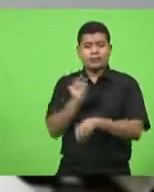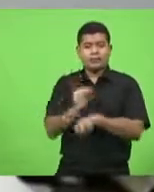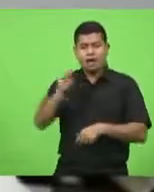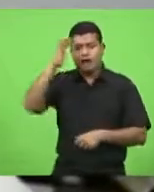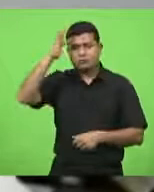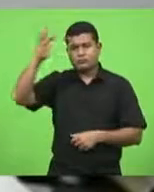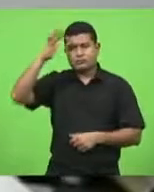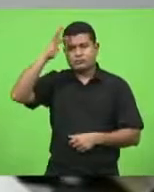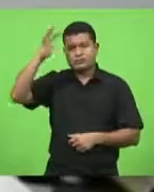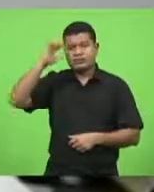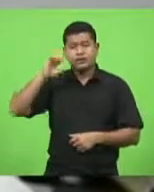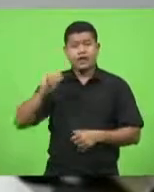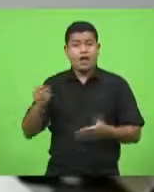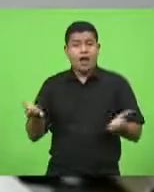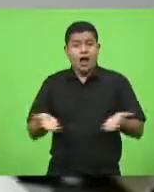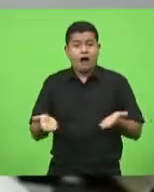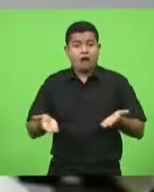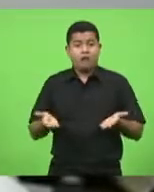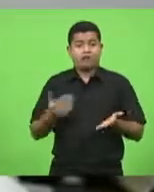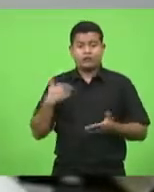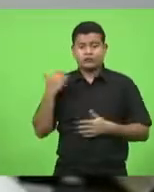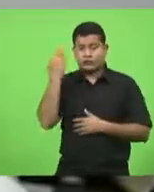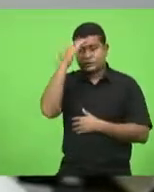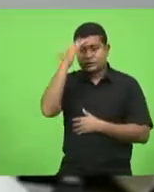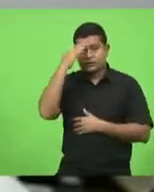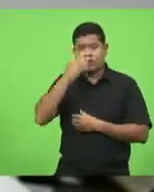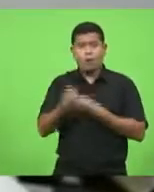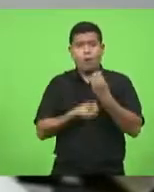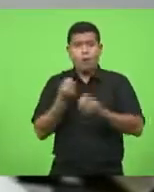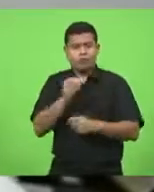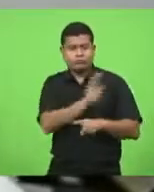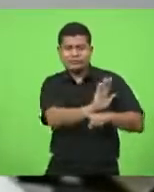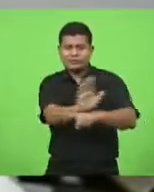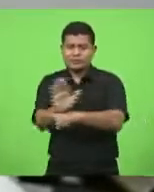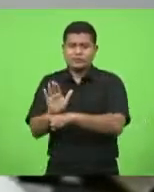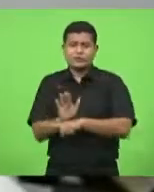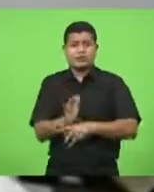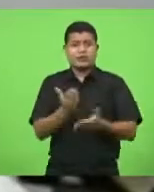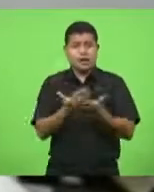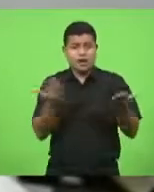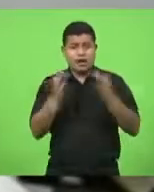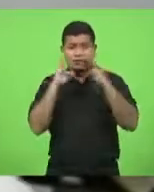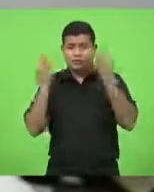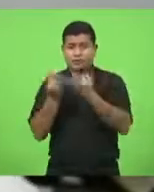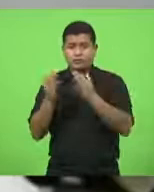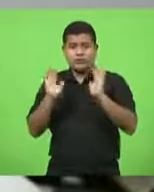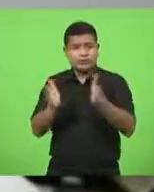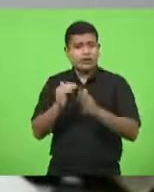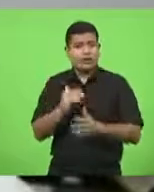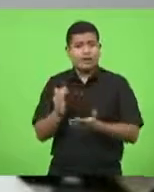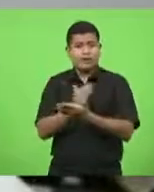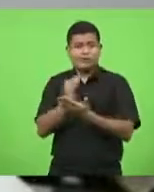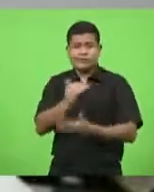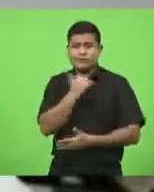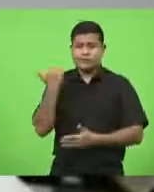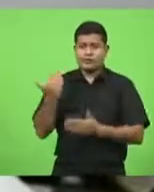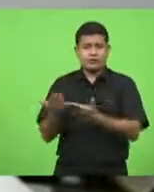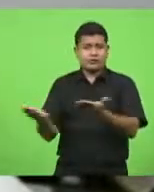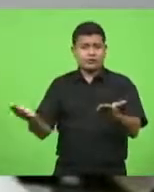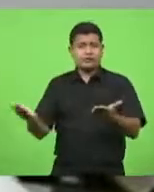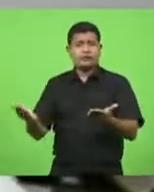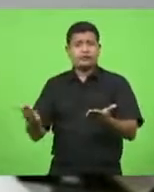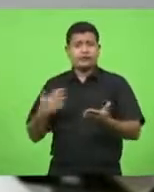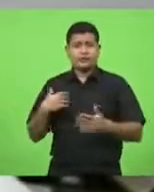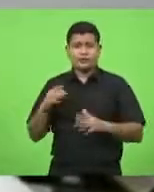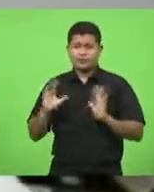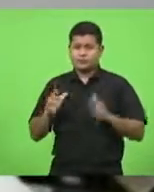sabermos quanto que nós podemos ajudar as pessoas, as famílias enlutadas, as dificuldades do pequeno